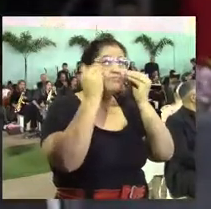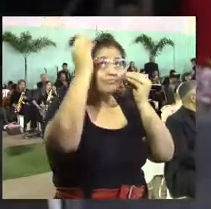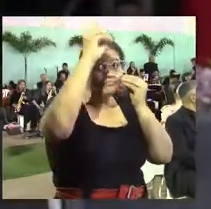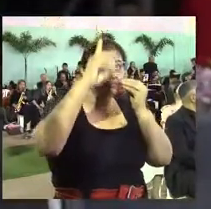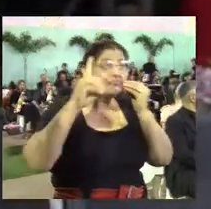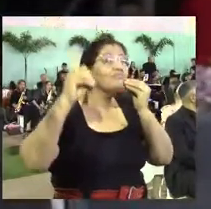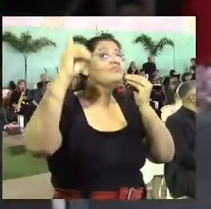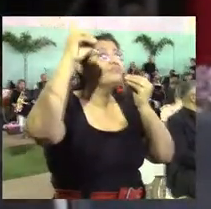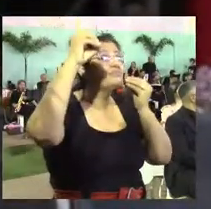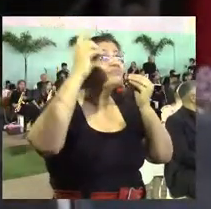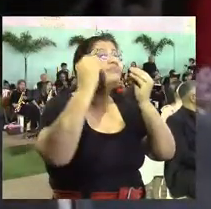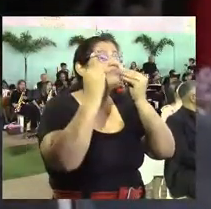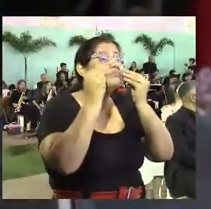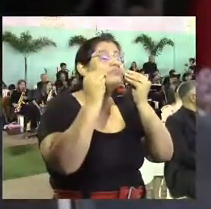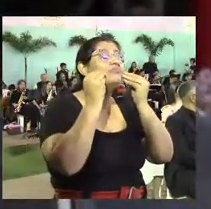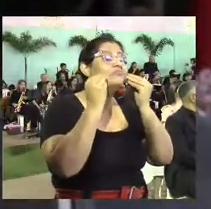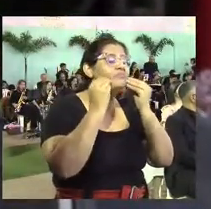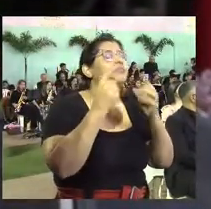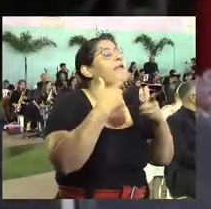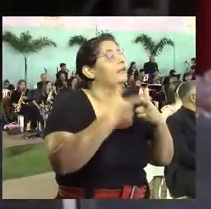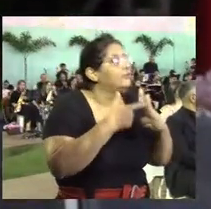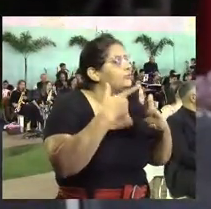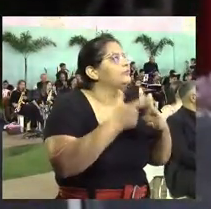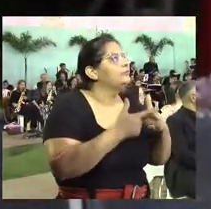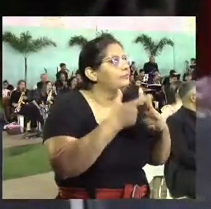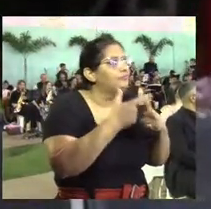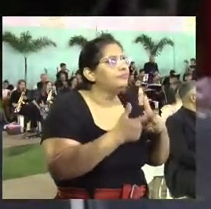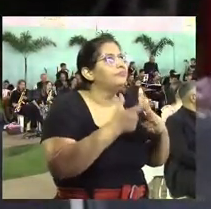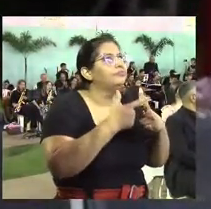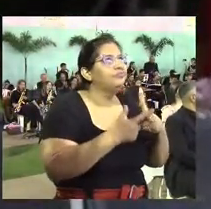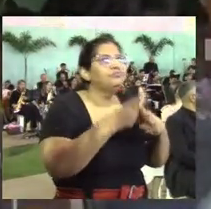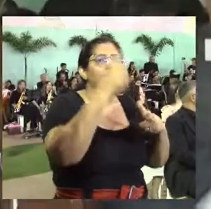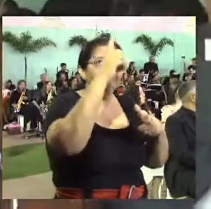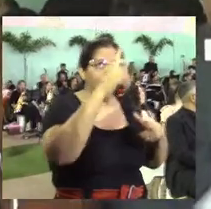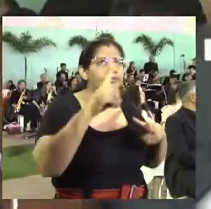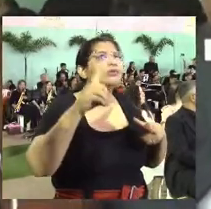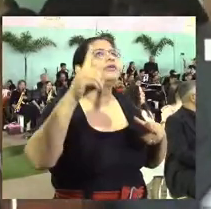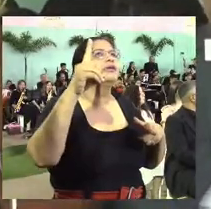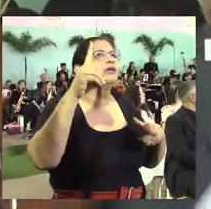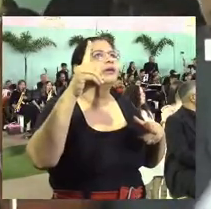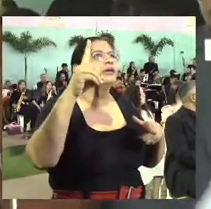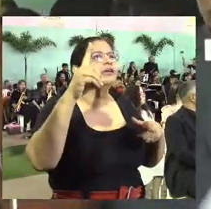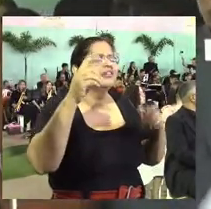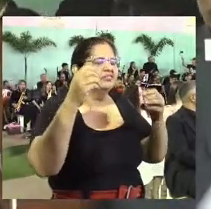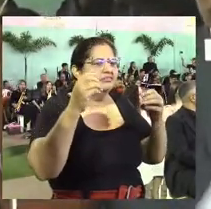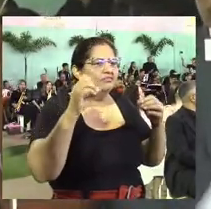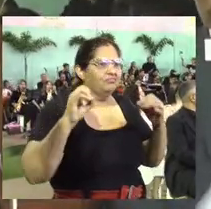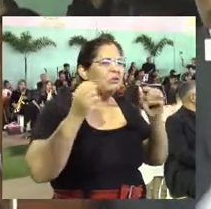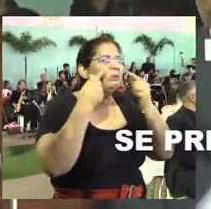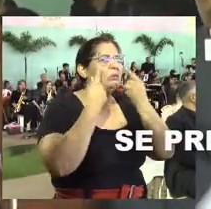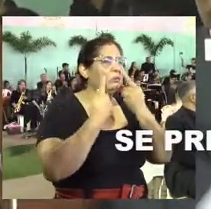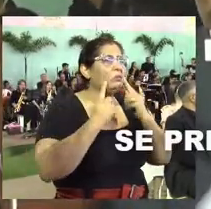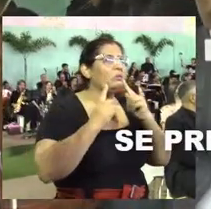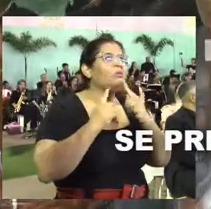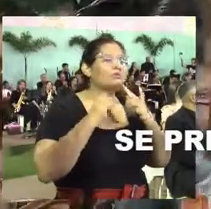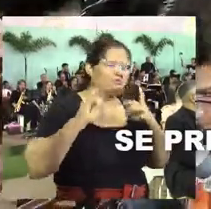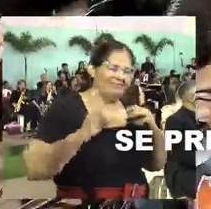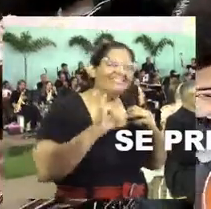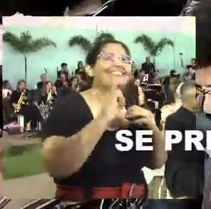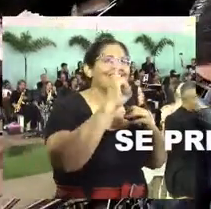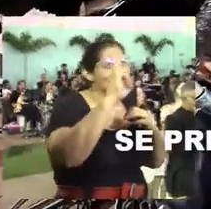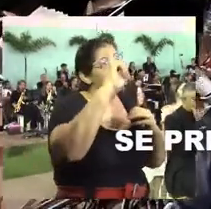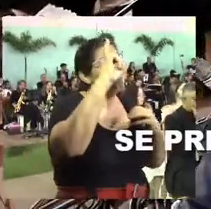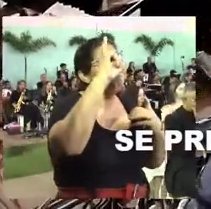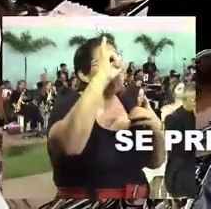no chão sabe porque a gente sabe que seu choro é precioso ele não chore